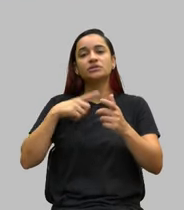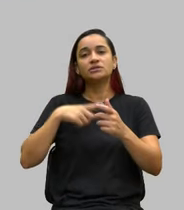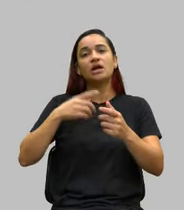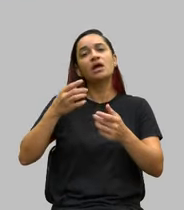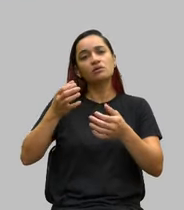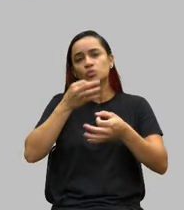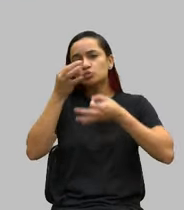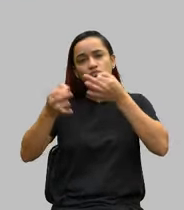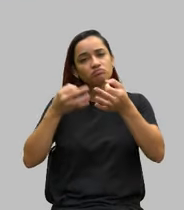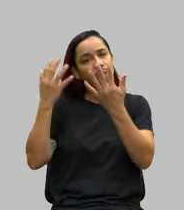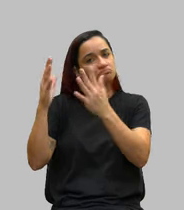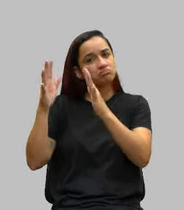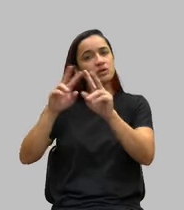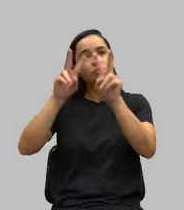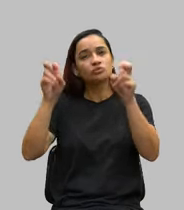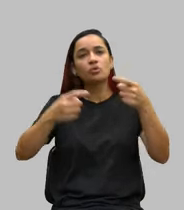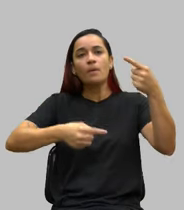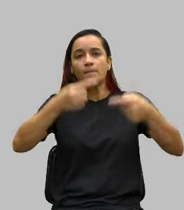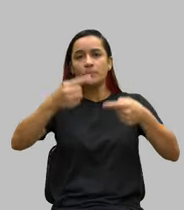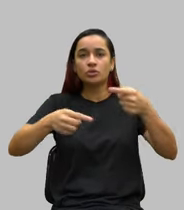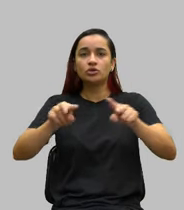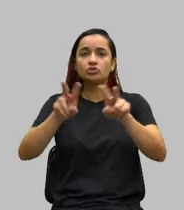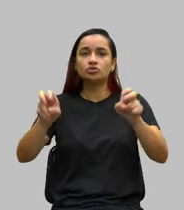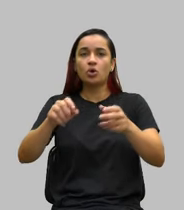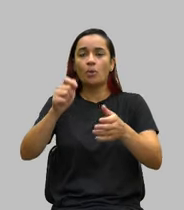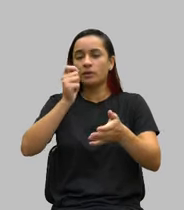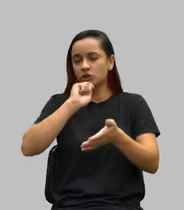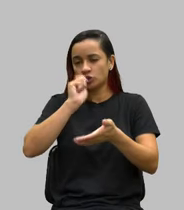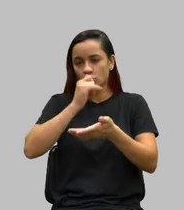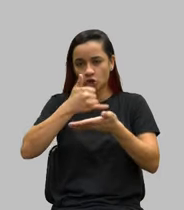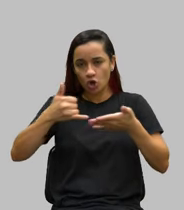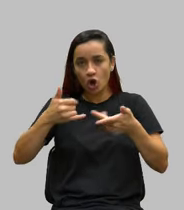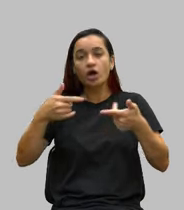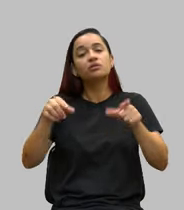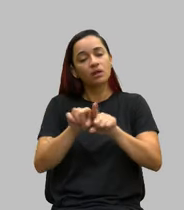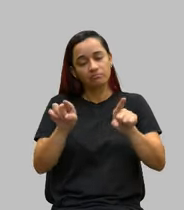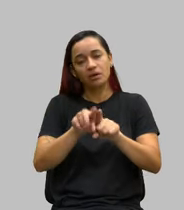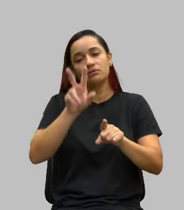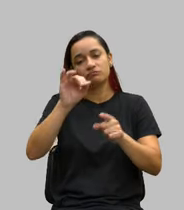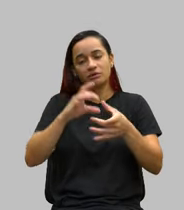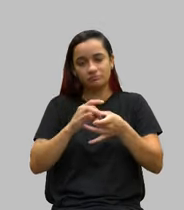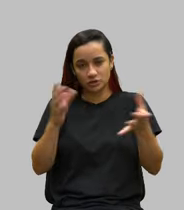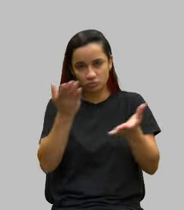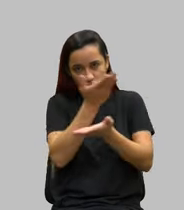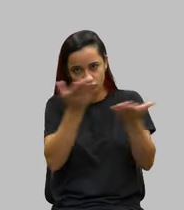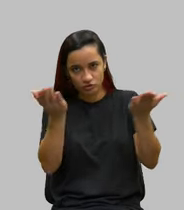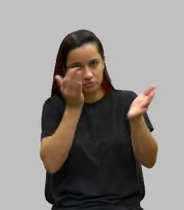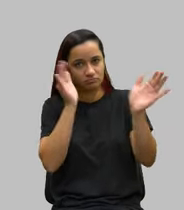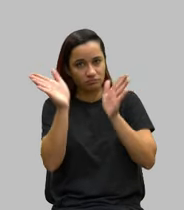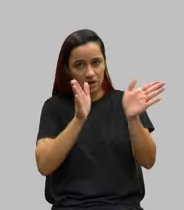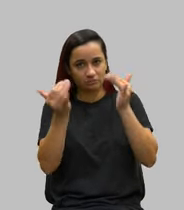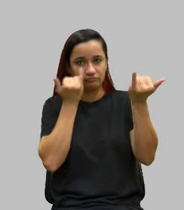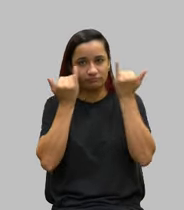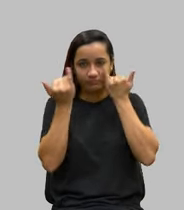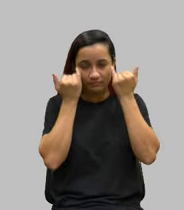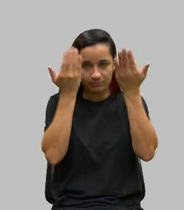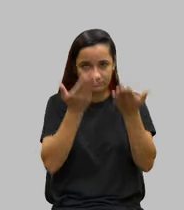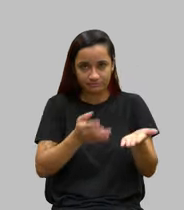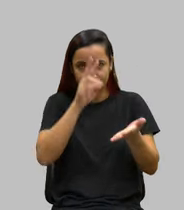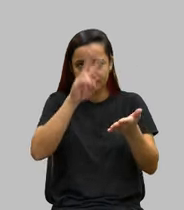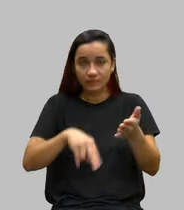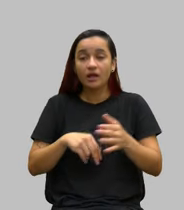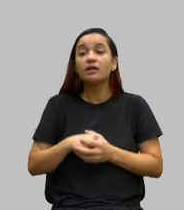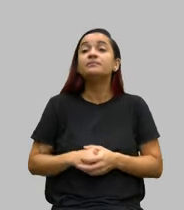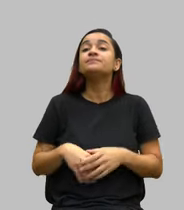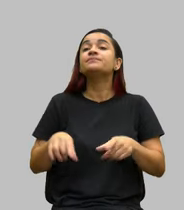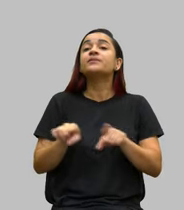drogas é um dado também que vai ficar disponível pros senhores e atendimentos também em programa